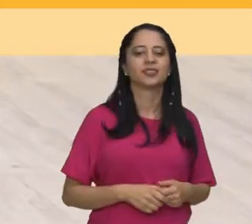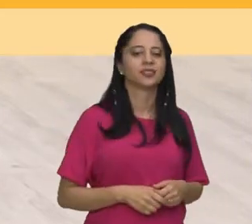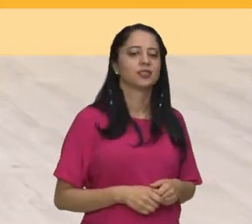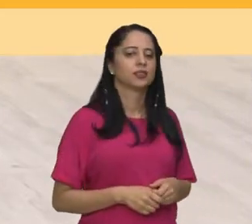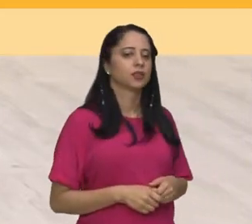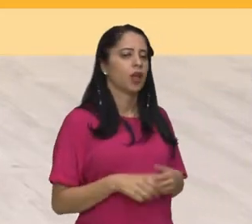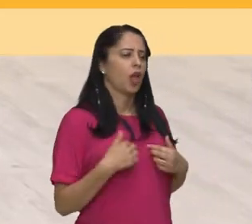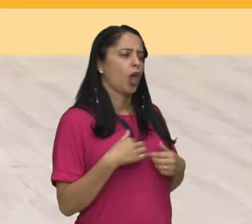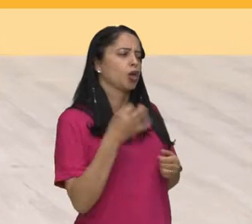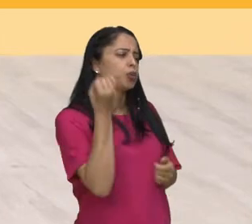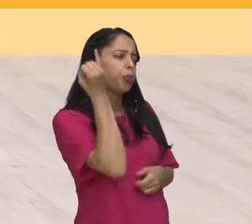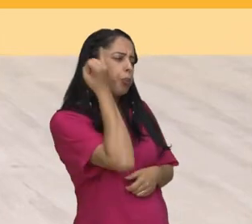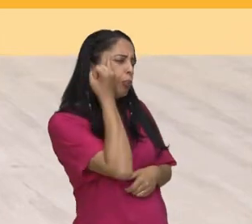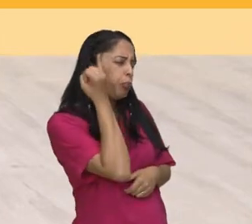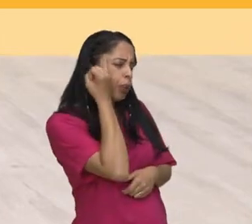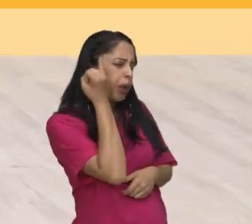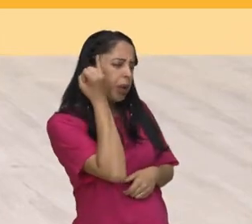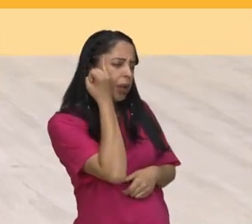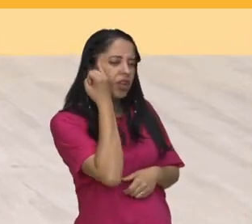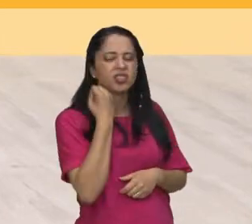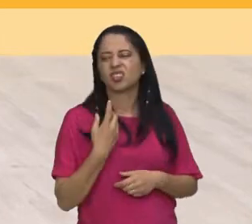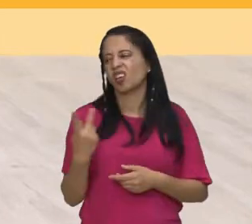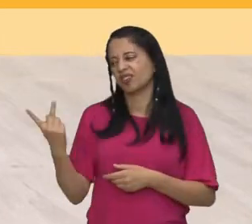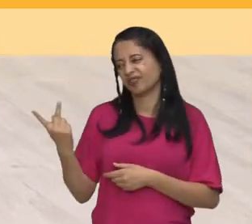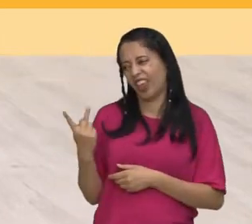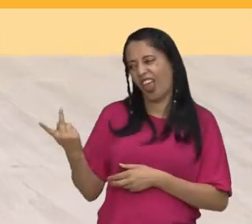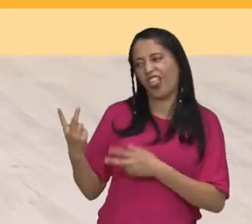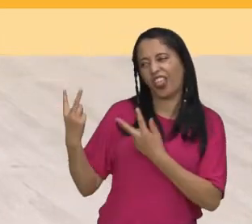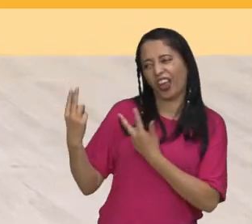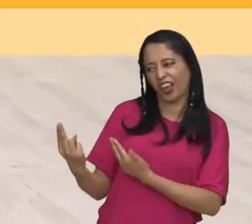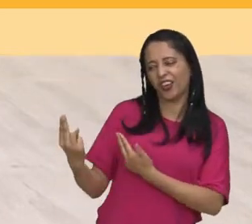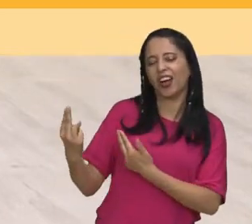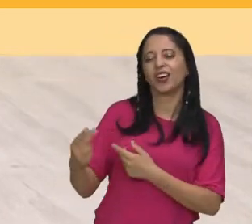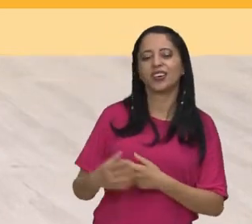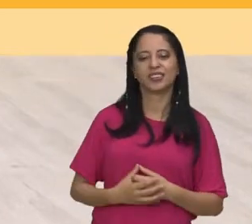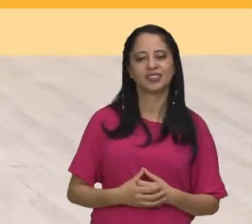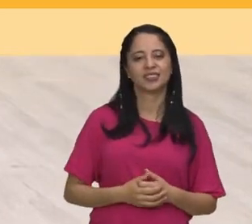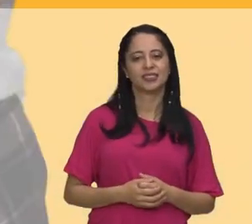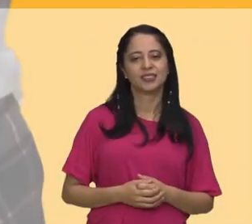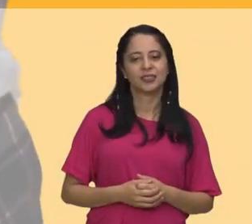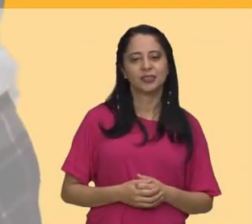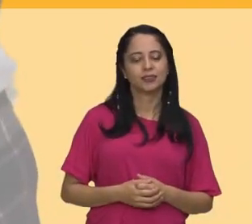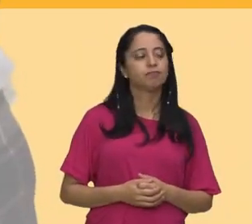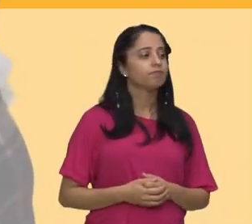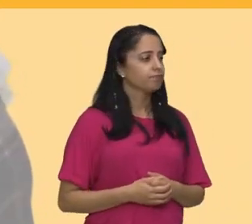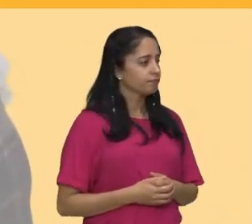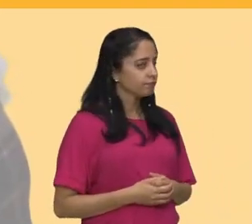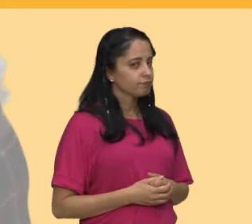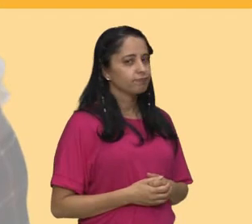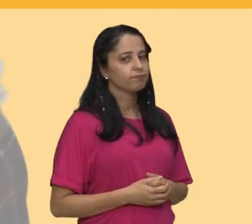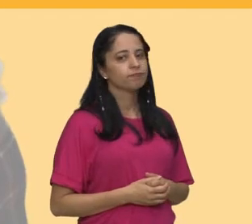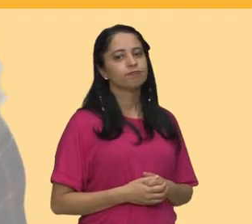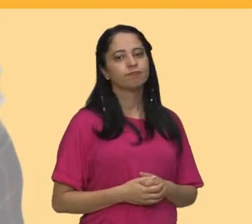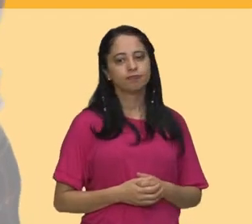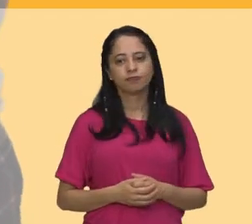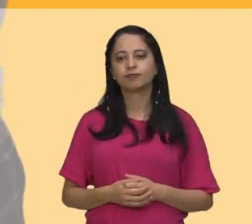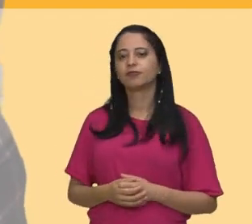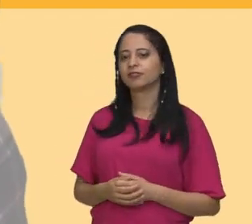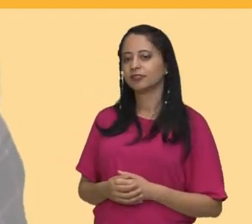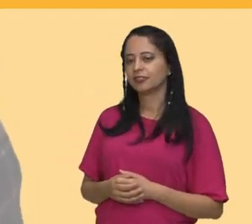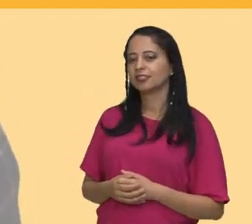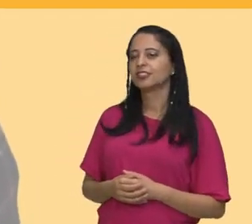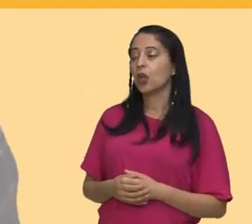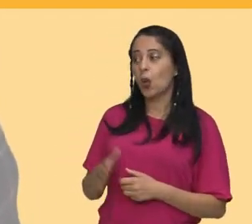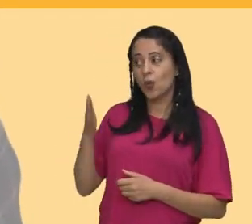eu tô com uma preguiça hoje. Eu também, muita preguiça. Mas você sabe que eu adoro cantar uma